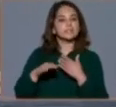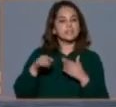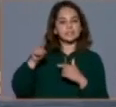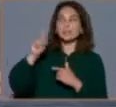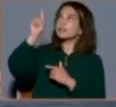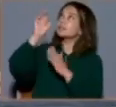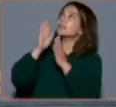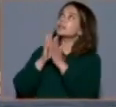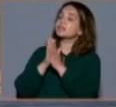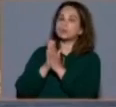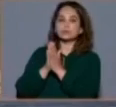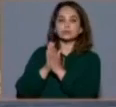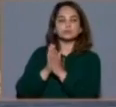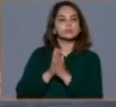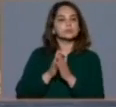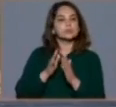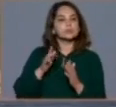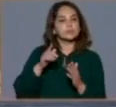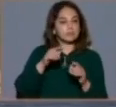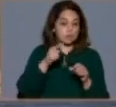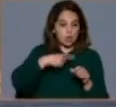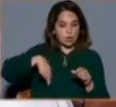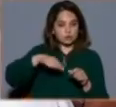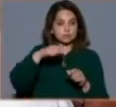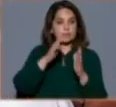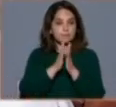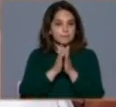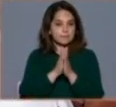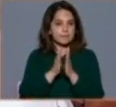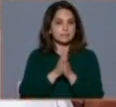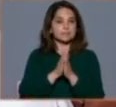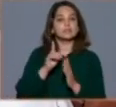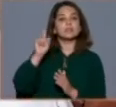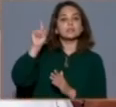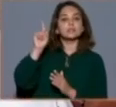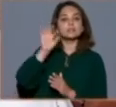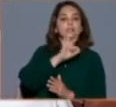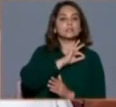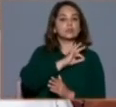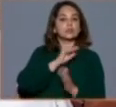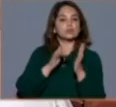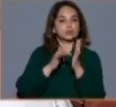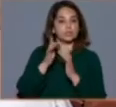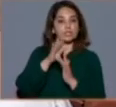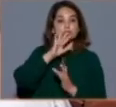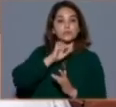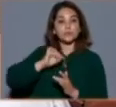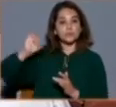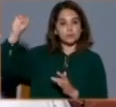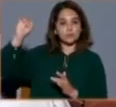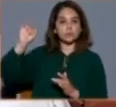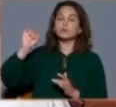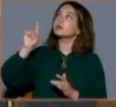divino seja digno dos mistérios que celebramos. Por nosso Senhor Jesus Cristo, vosso Filho, que é